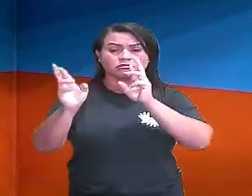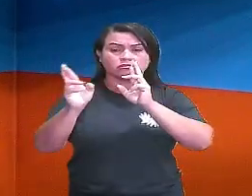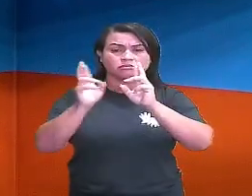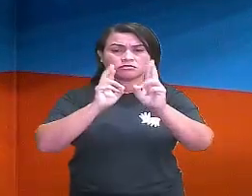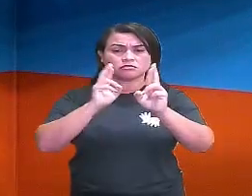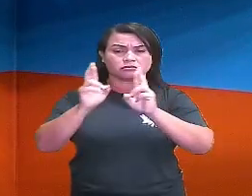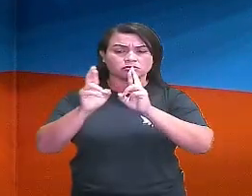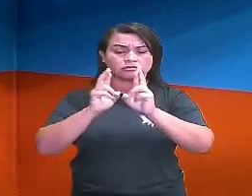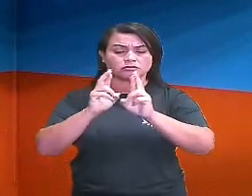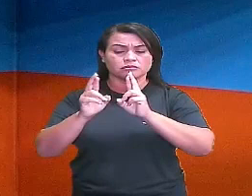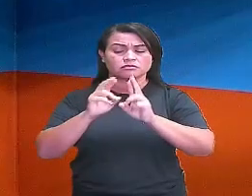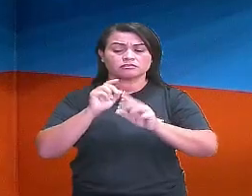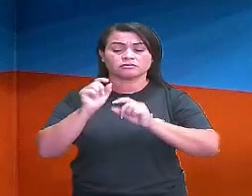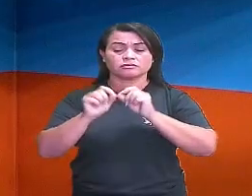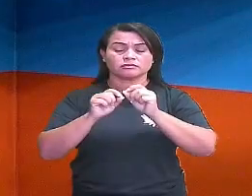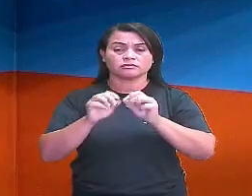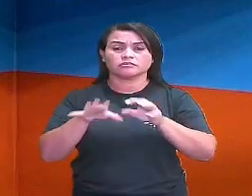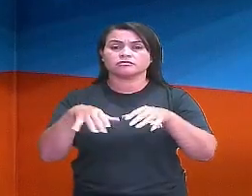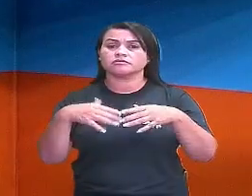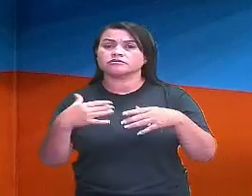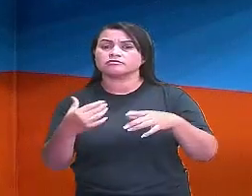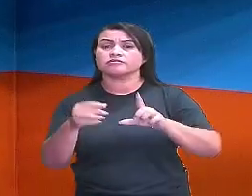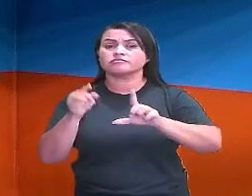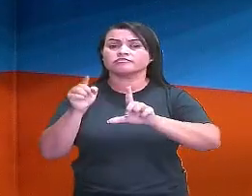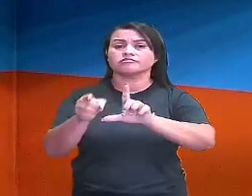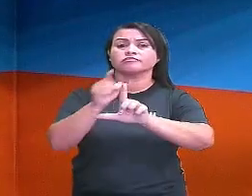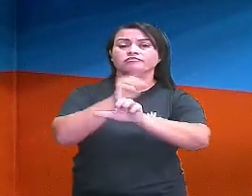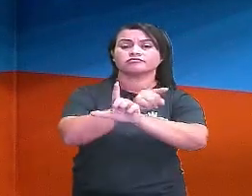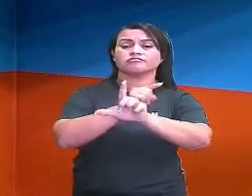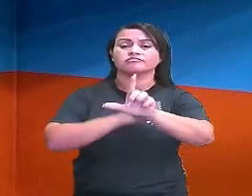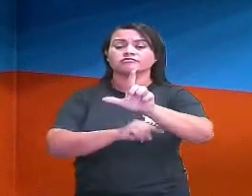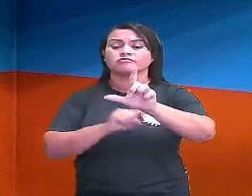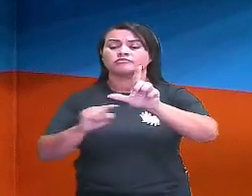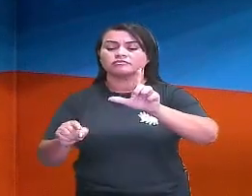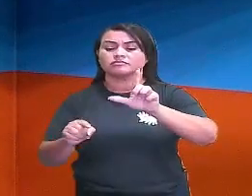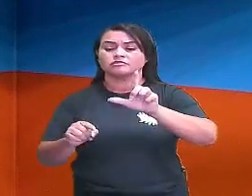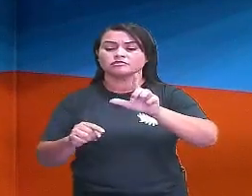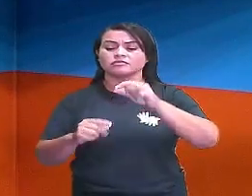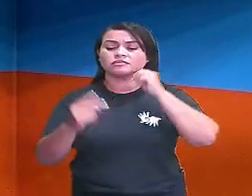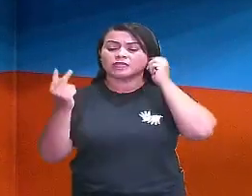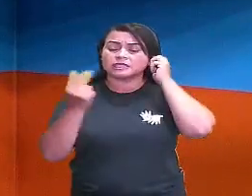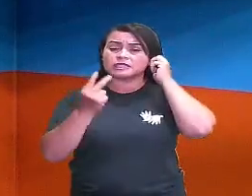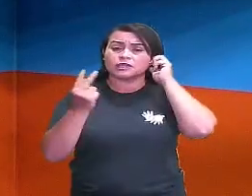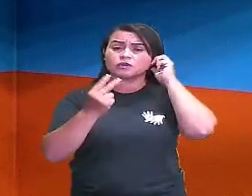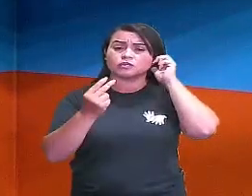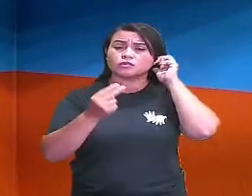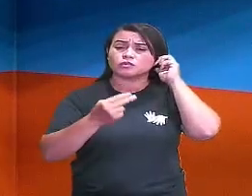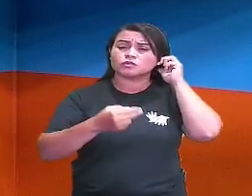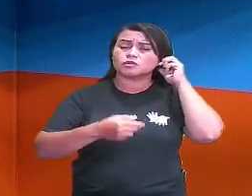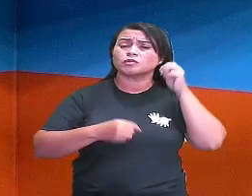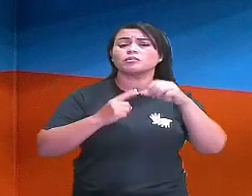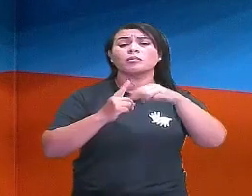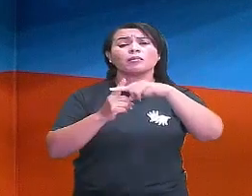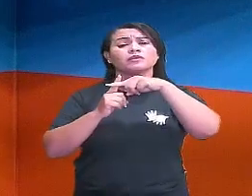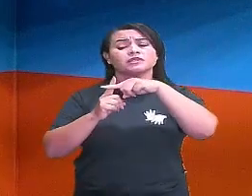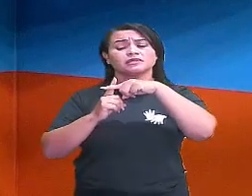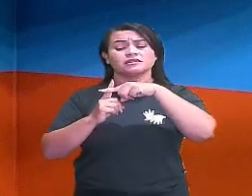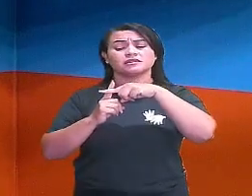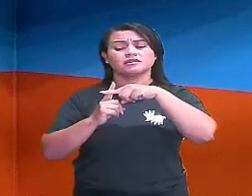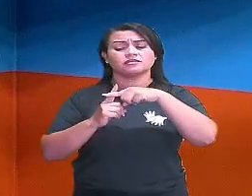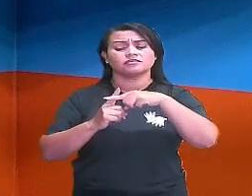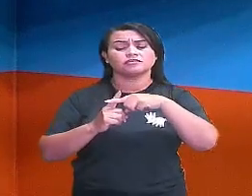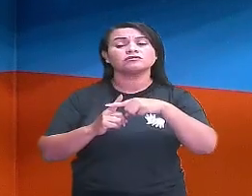relação, né, de que quadrante ele vai ficar, se tá os dois positivos, qual é o quadrante?